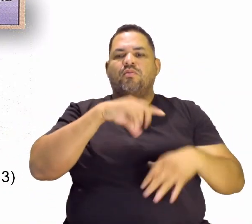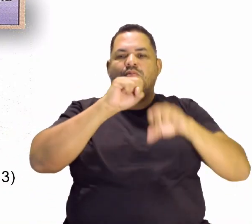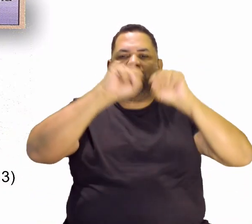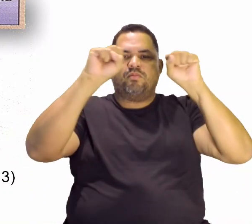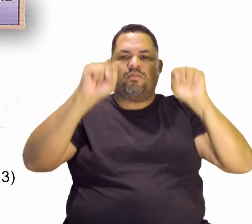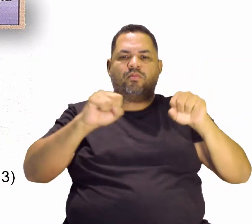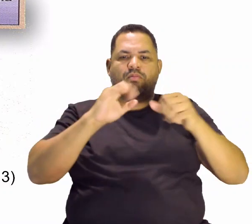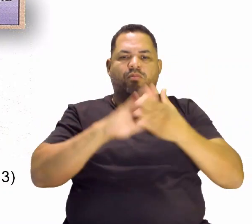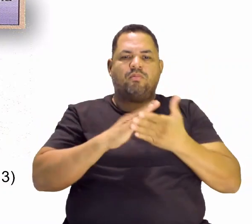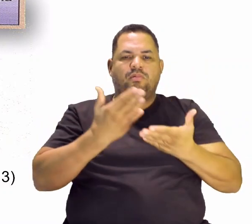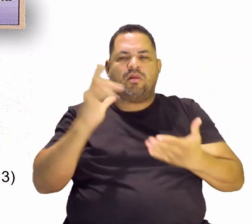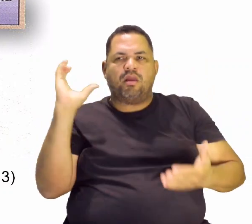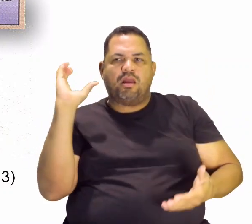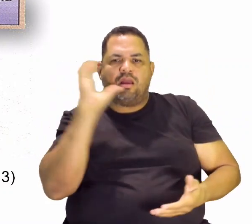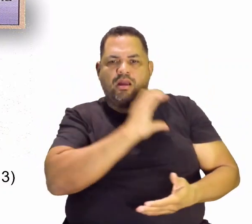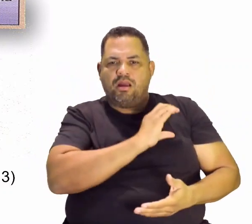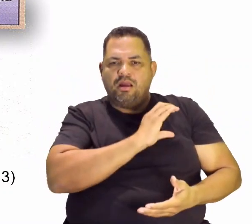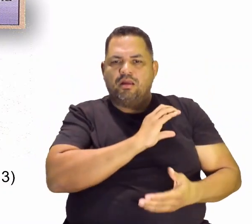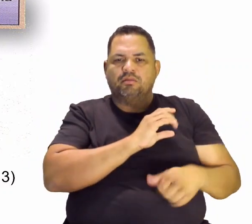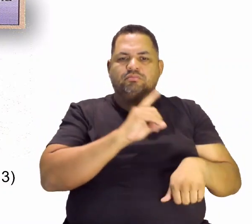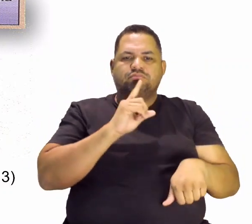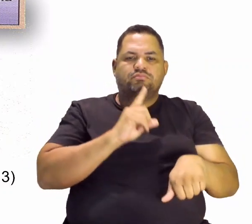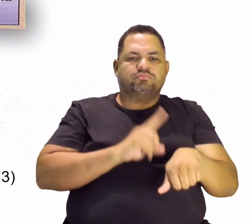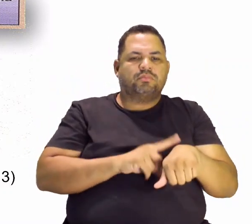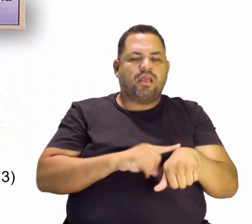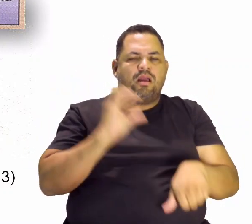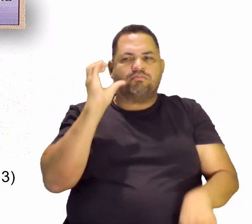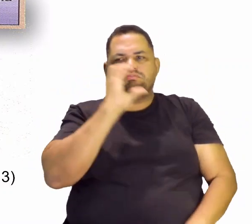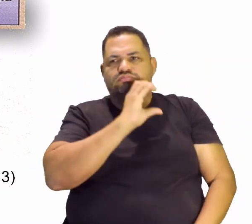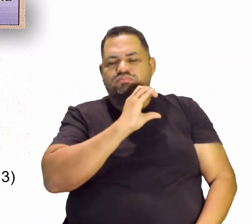mais imediato, mais